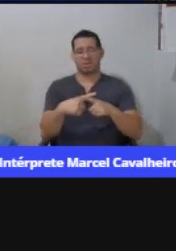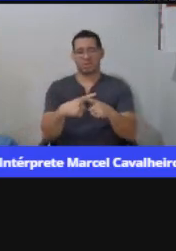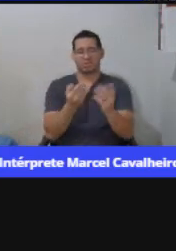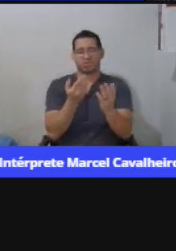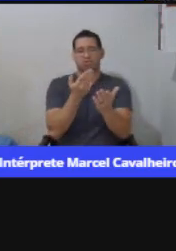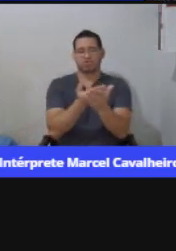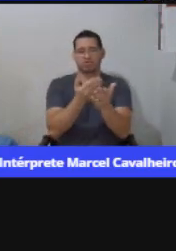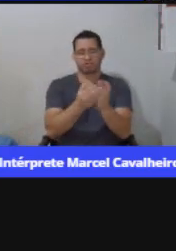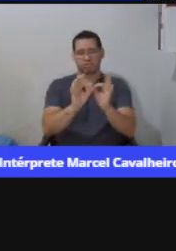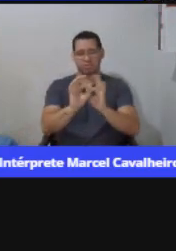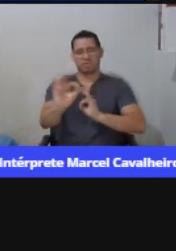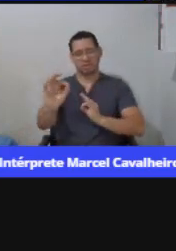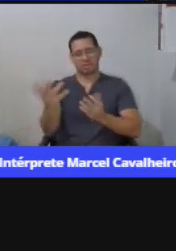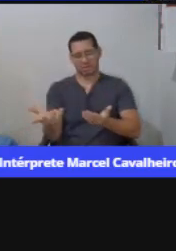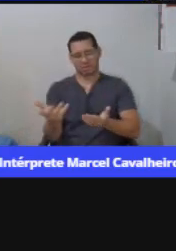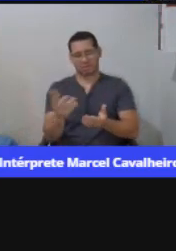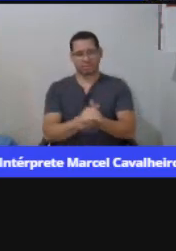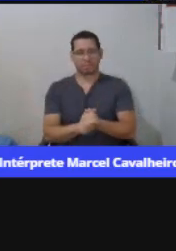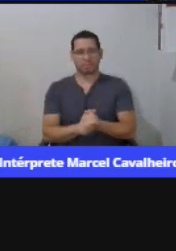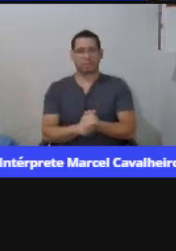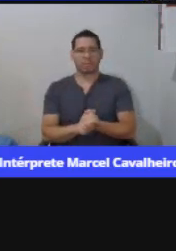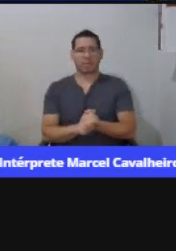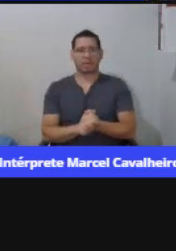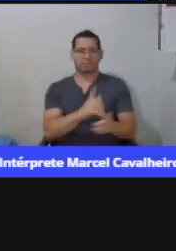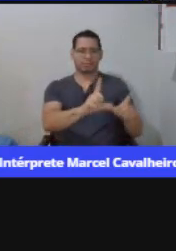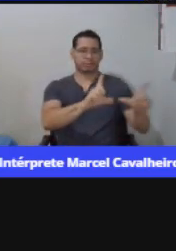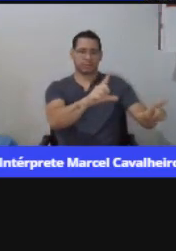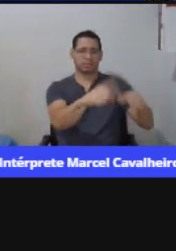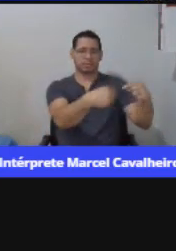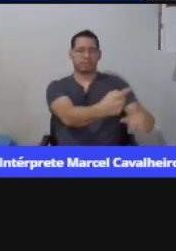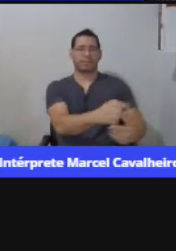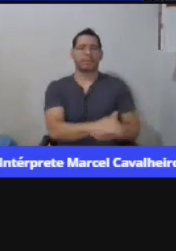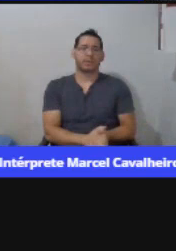ainda. Né? Pode passar, por favor.